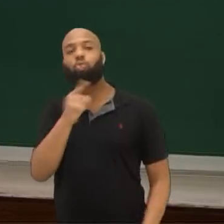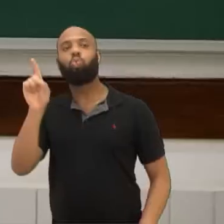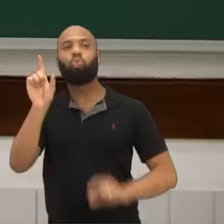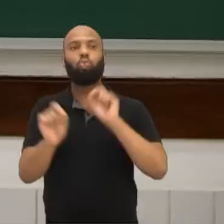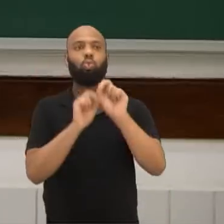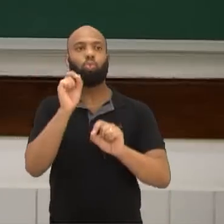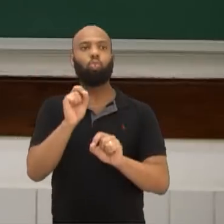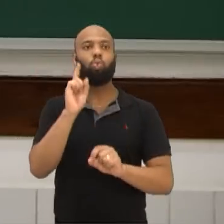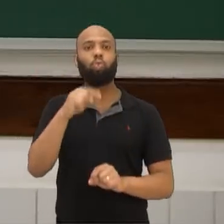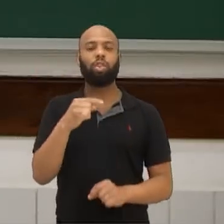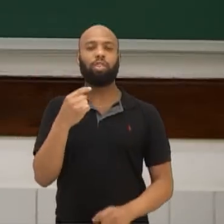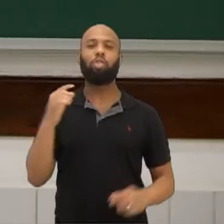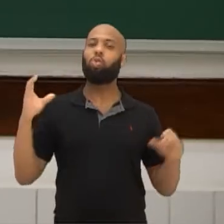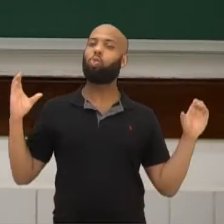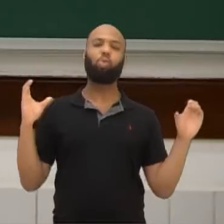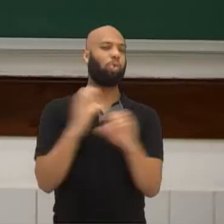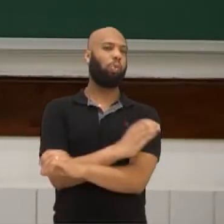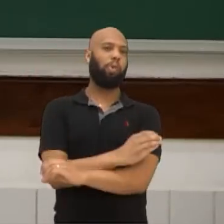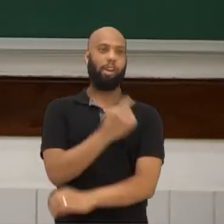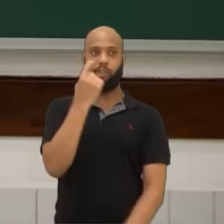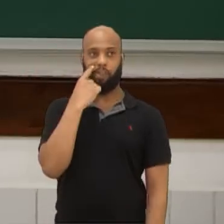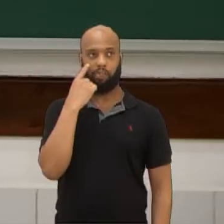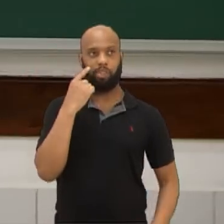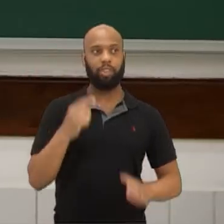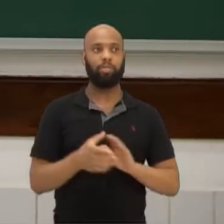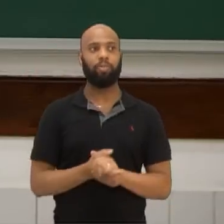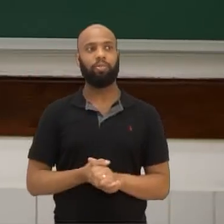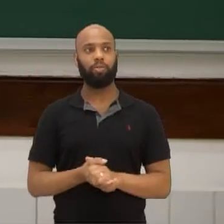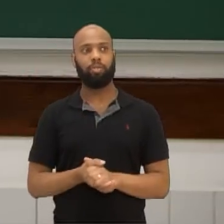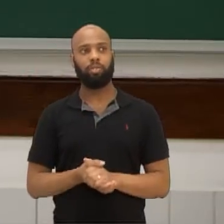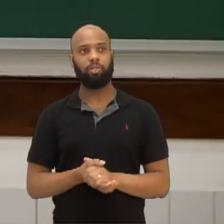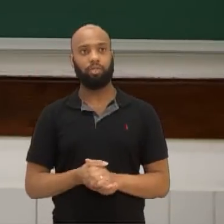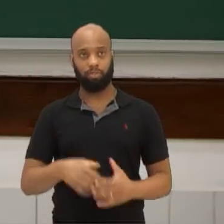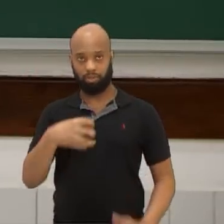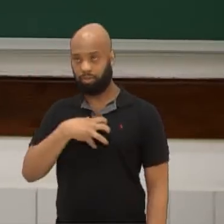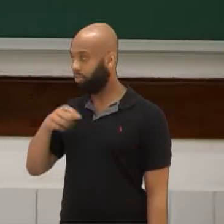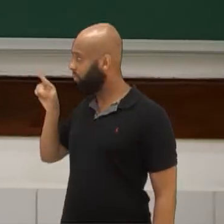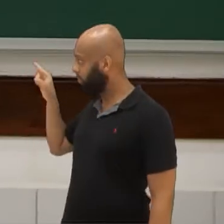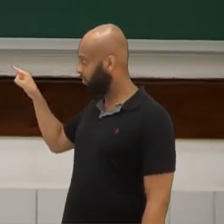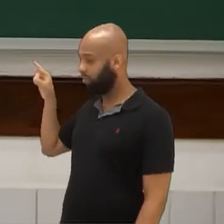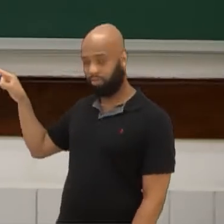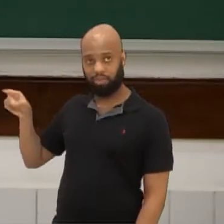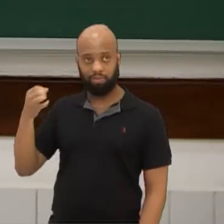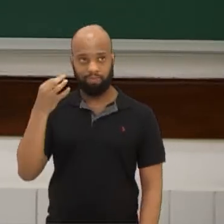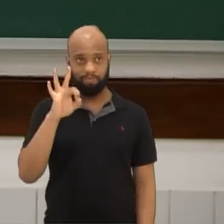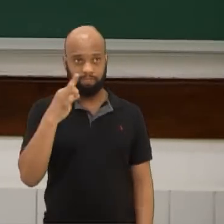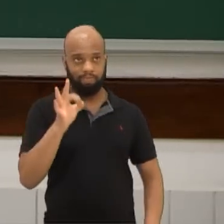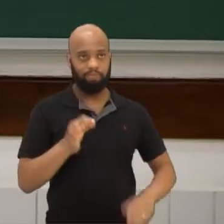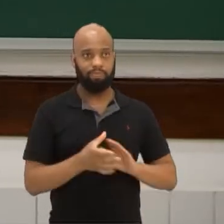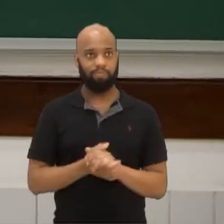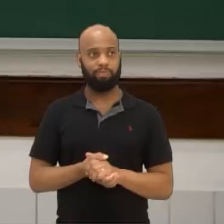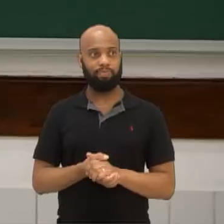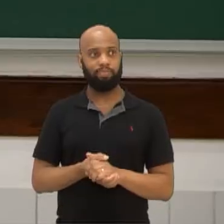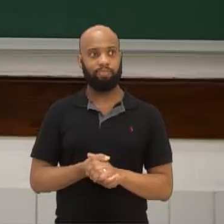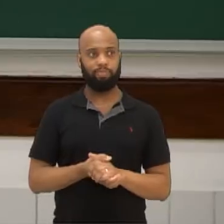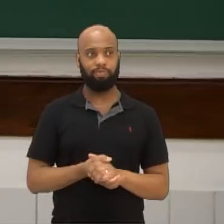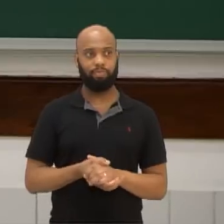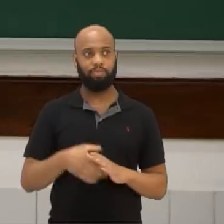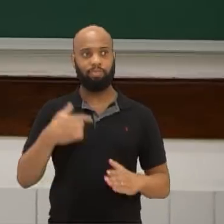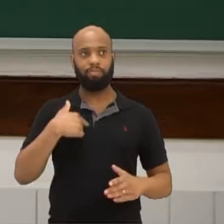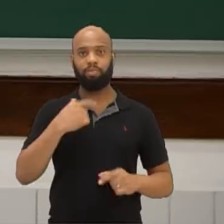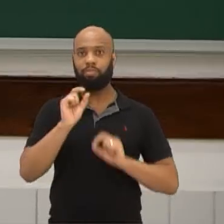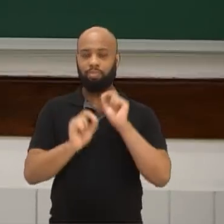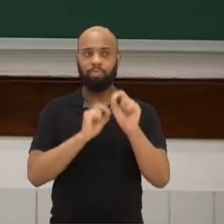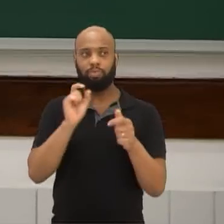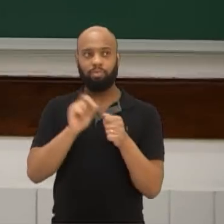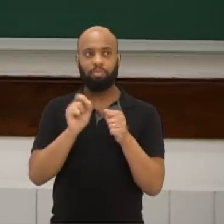é o ângulo de uma volta completa, certo? Como é que ele ficou de vocês? Não ficou assim? Certo? Eu coloquei uni aqui,